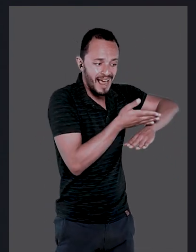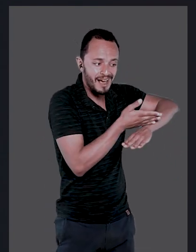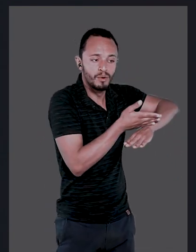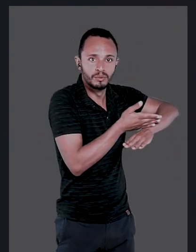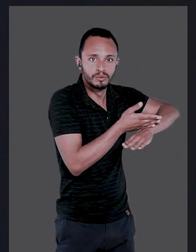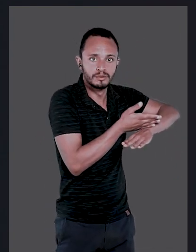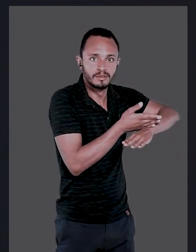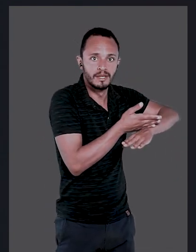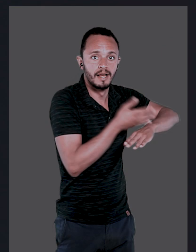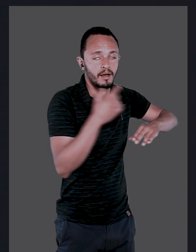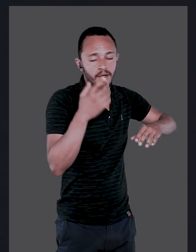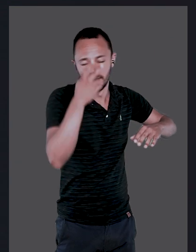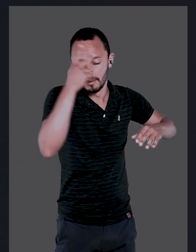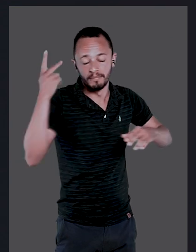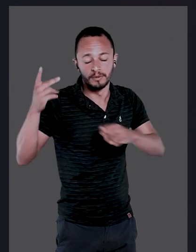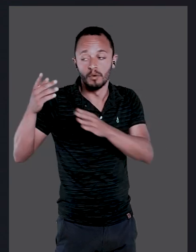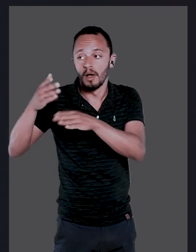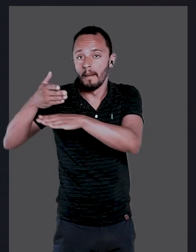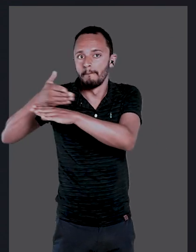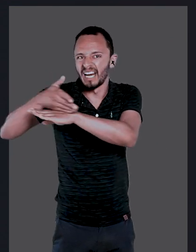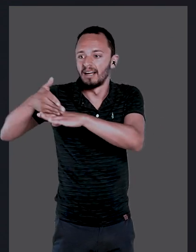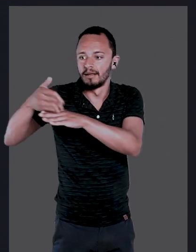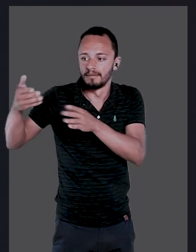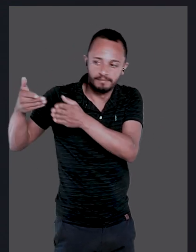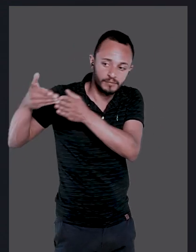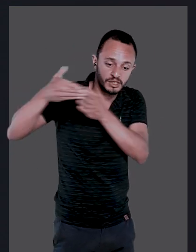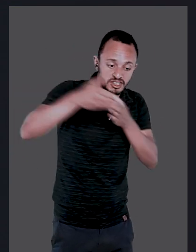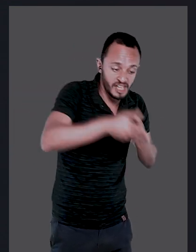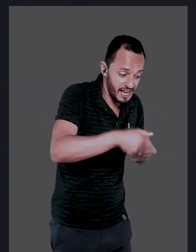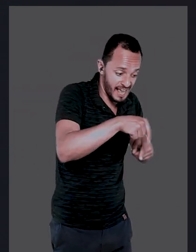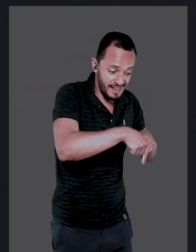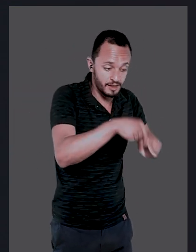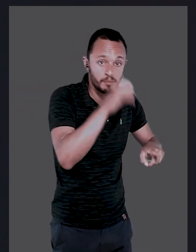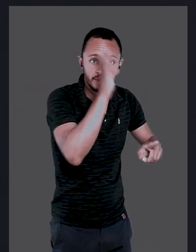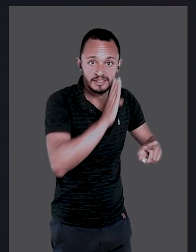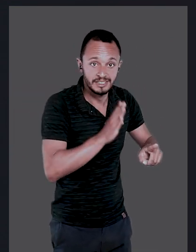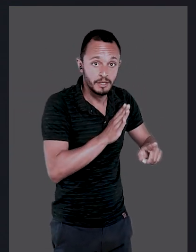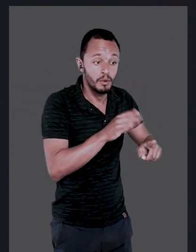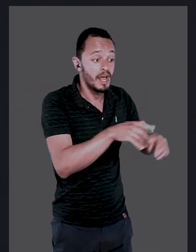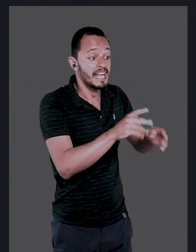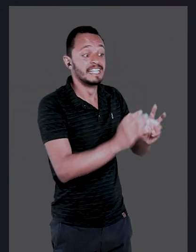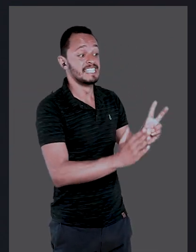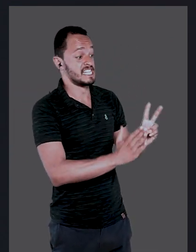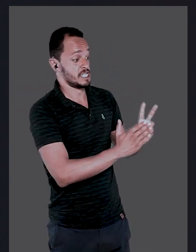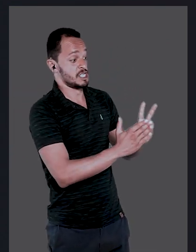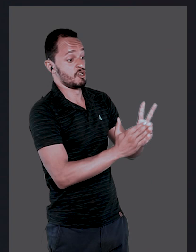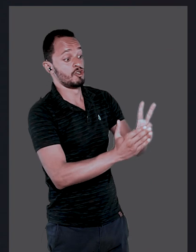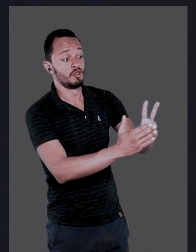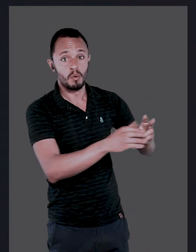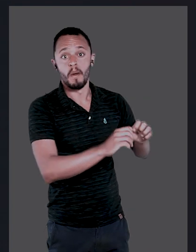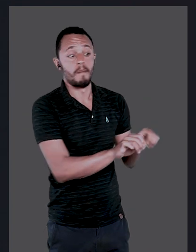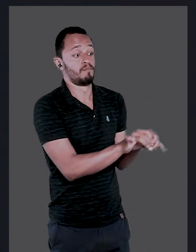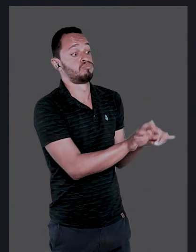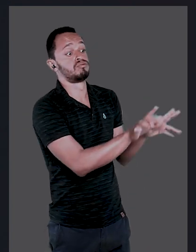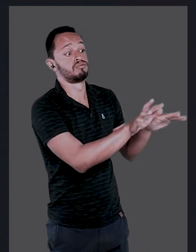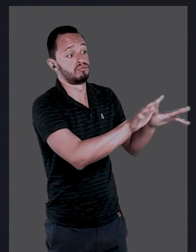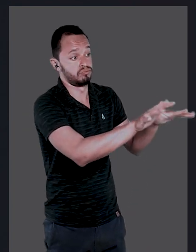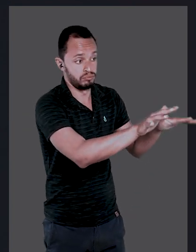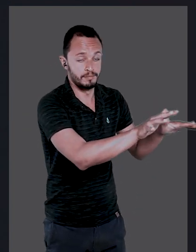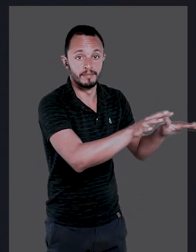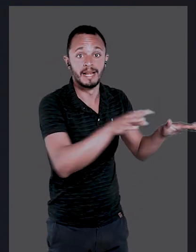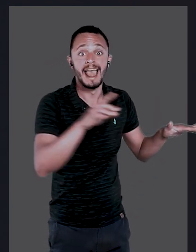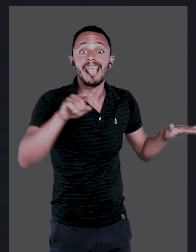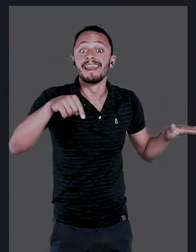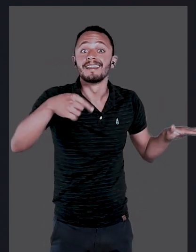chegada dos brancos e a quantidade de pessoas indígenas que existiam à data da independência. Não é?